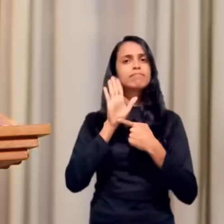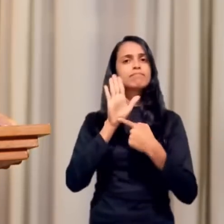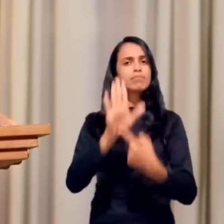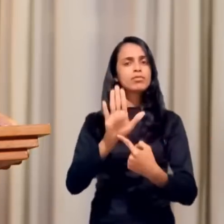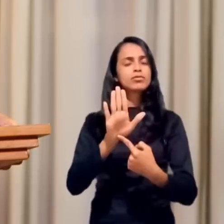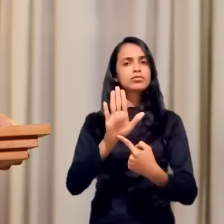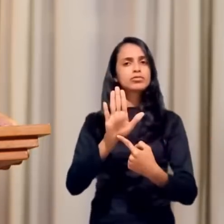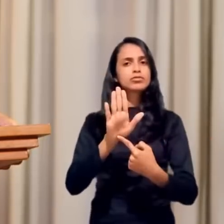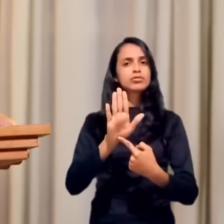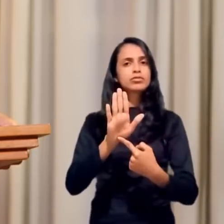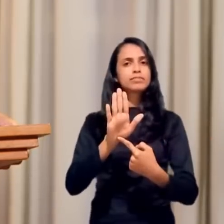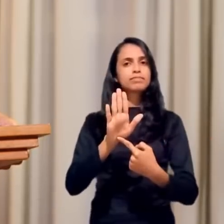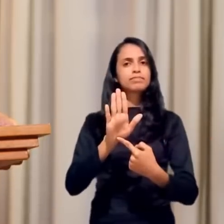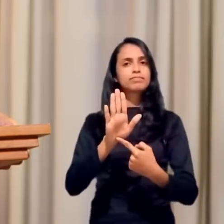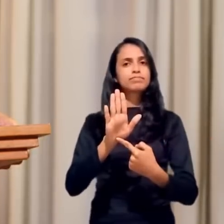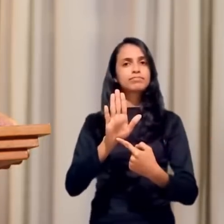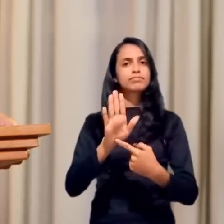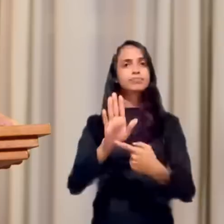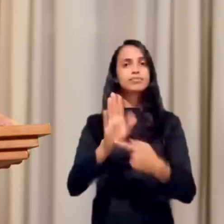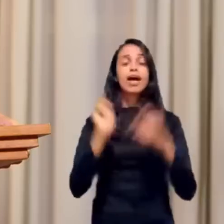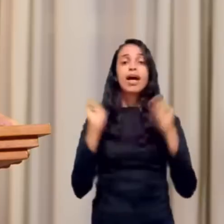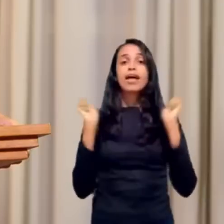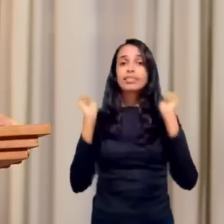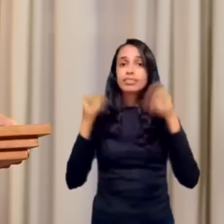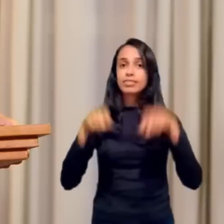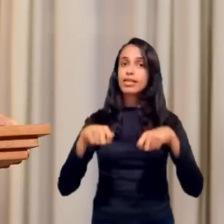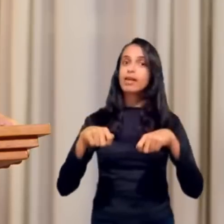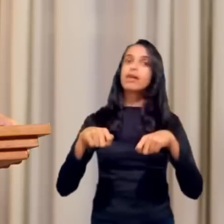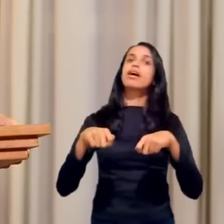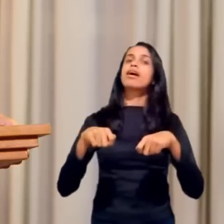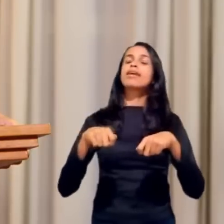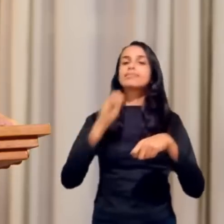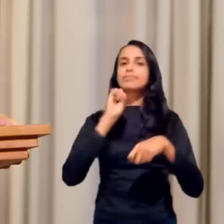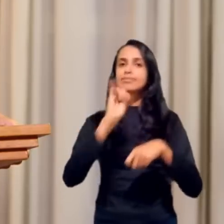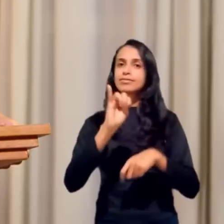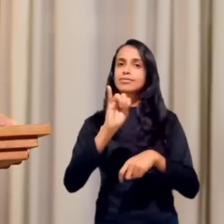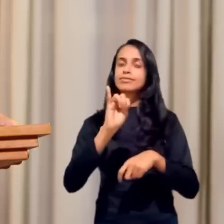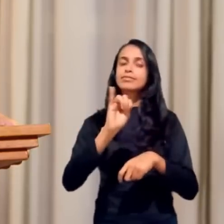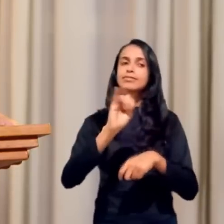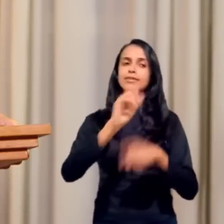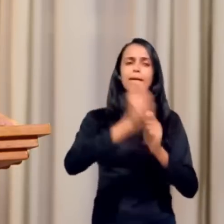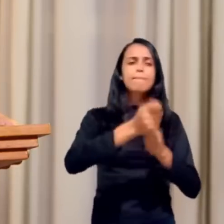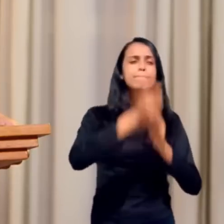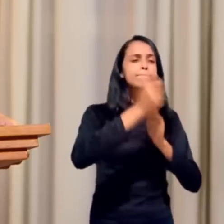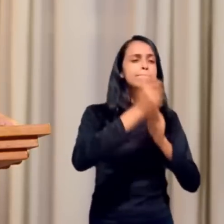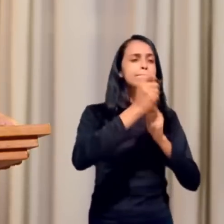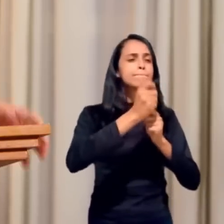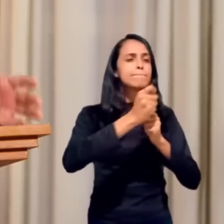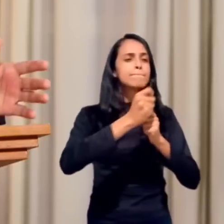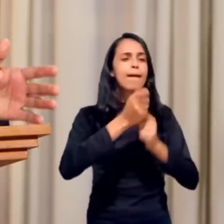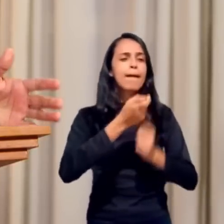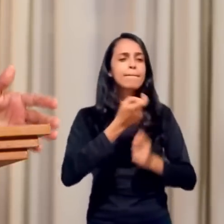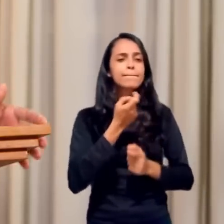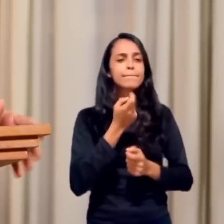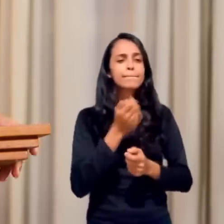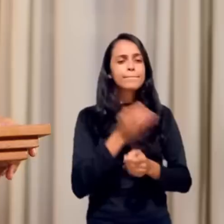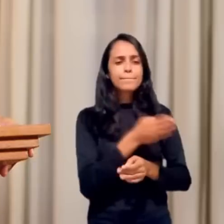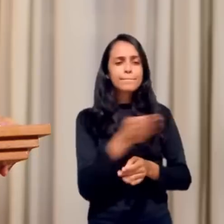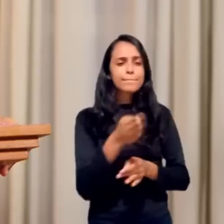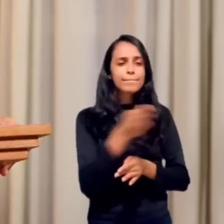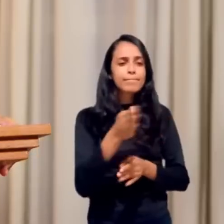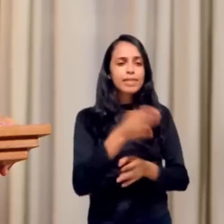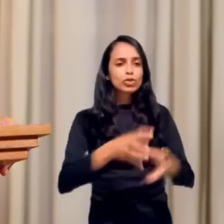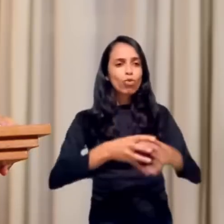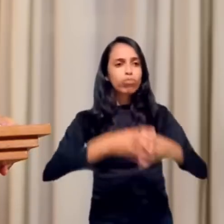com o resultado de uma bem-sucedida pesca. E eu creio que você já deve ter